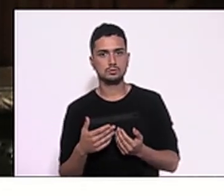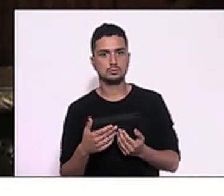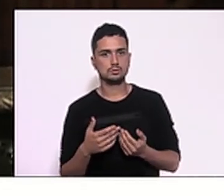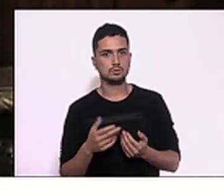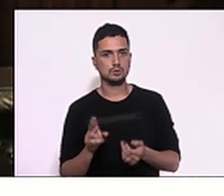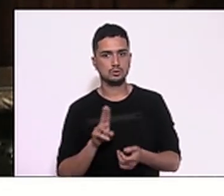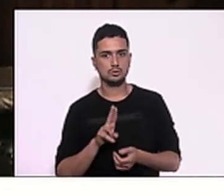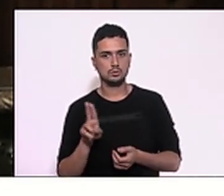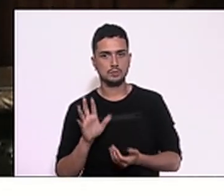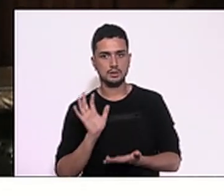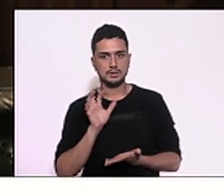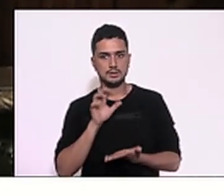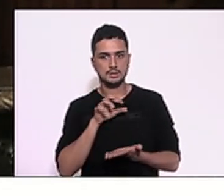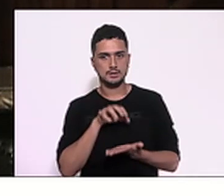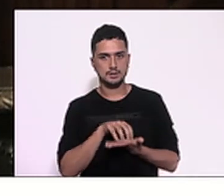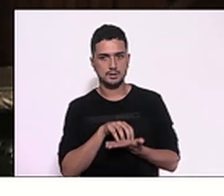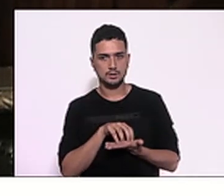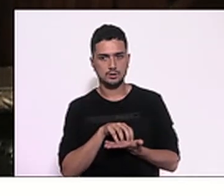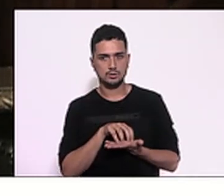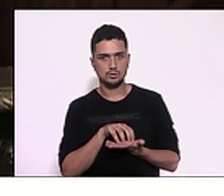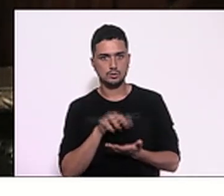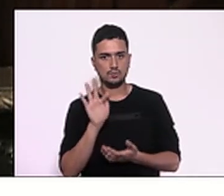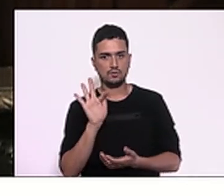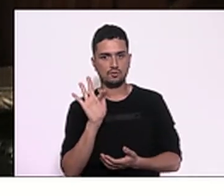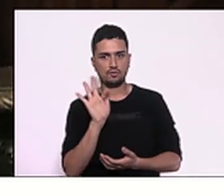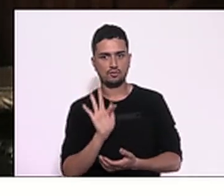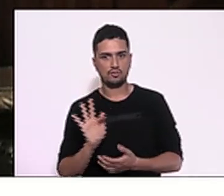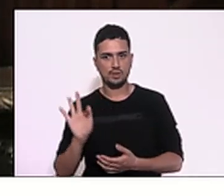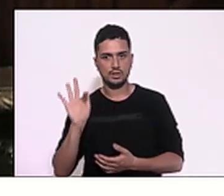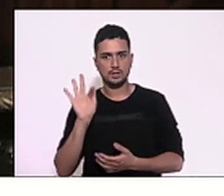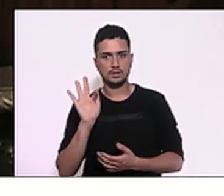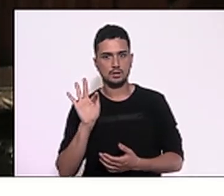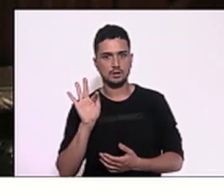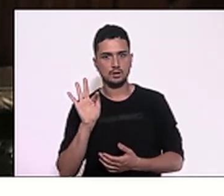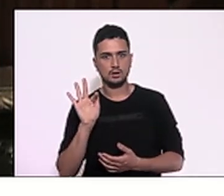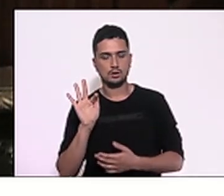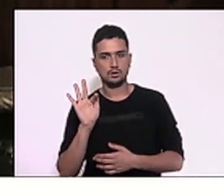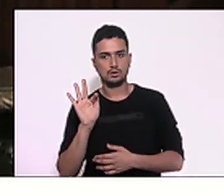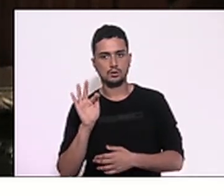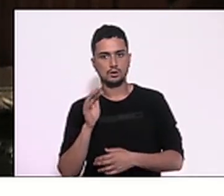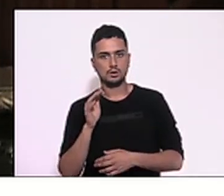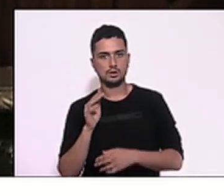denominado Centro Federal de Educação Tecnológica do Rio de Janeiro, o Cefet-RJ.